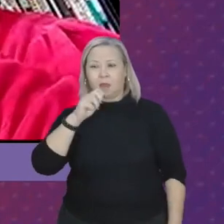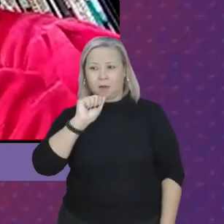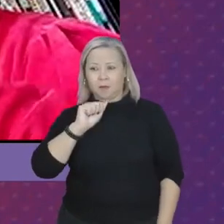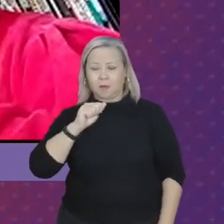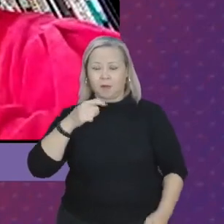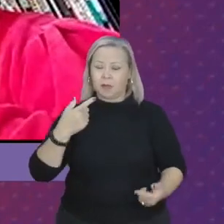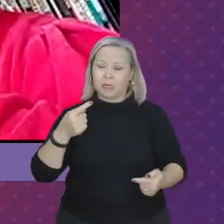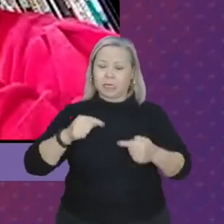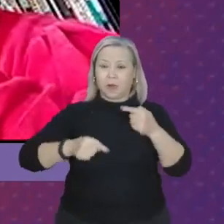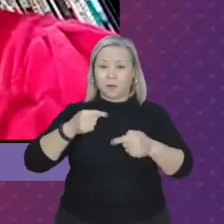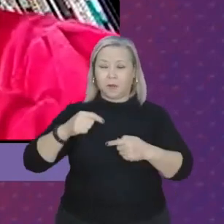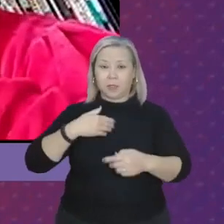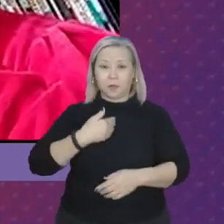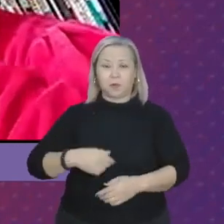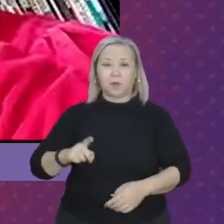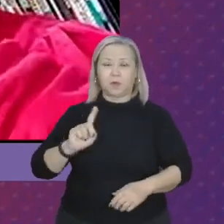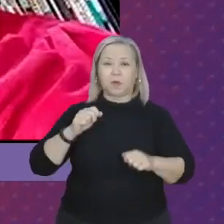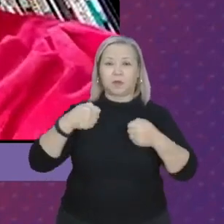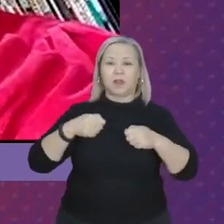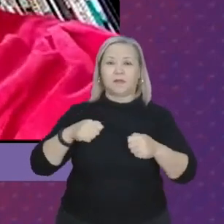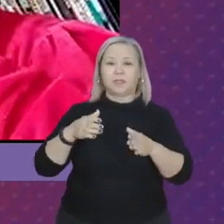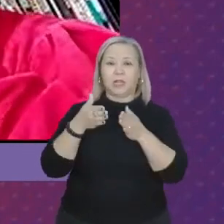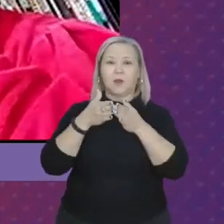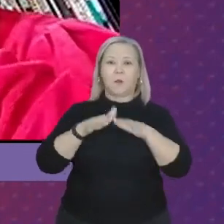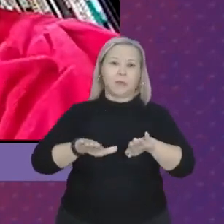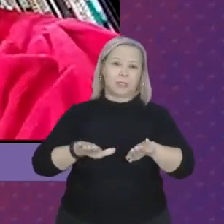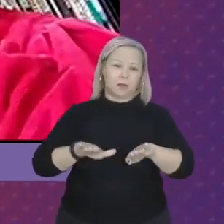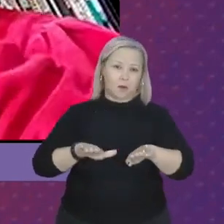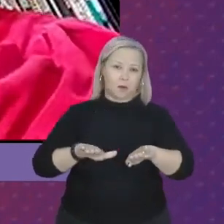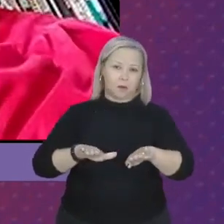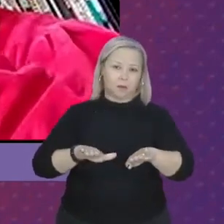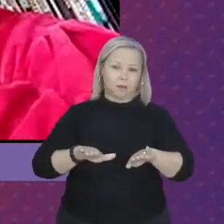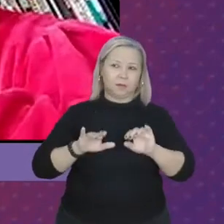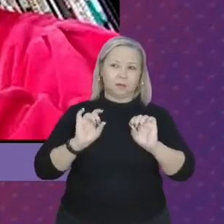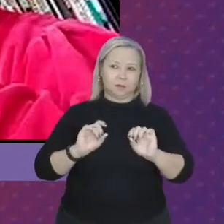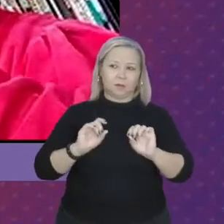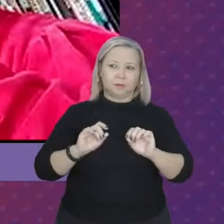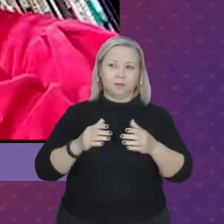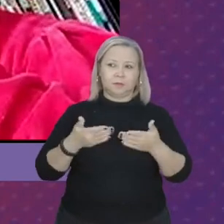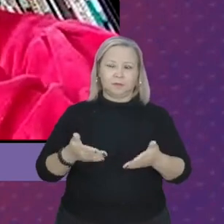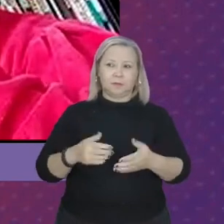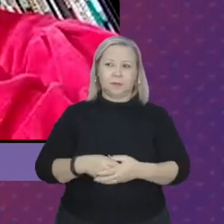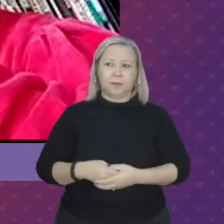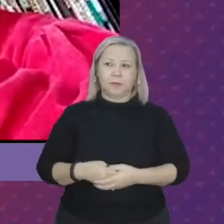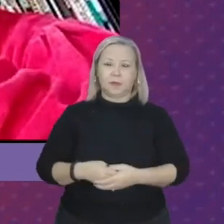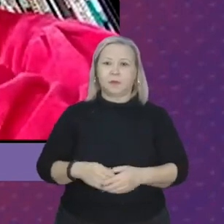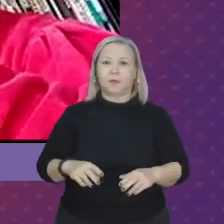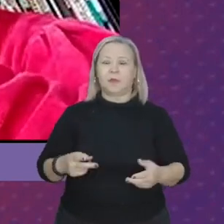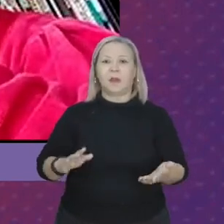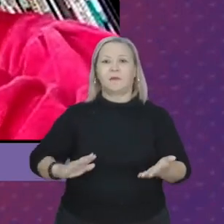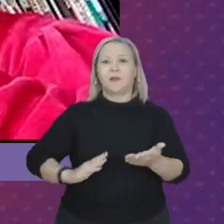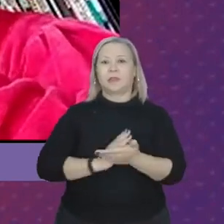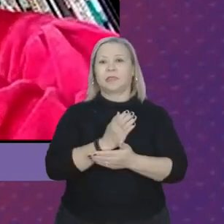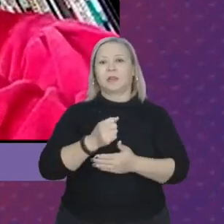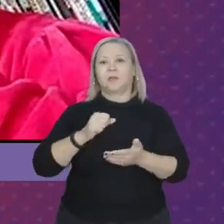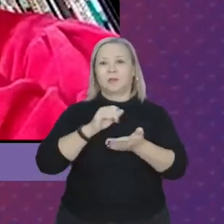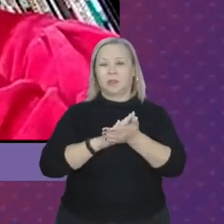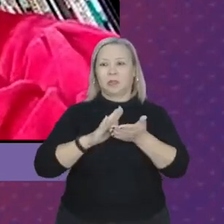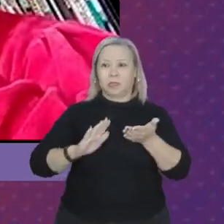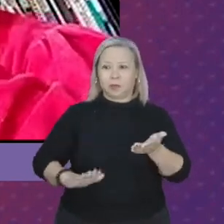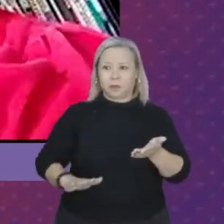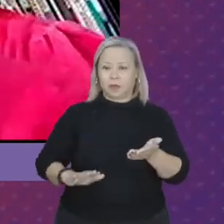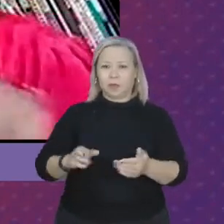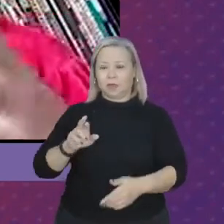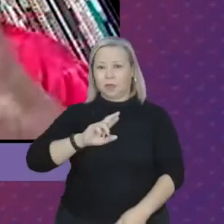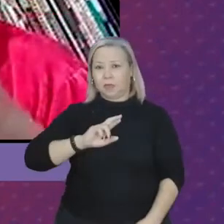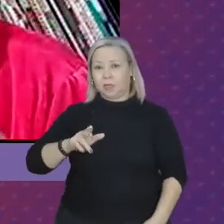política pública não deve ser compensatória. Isso é, ela não deve realizar apenas as atividades que o mercado não consegue